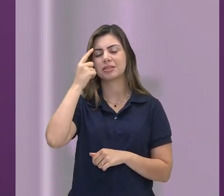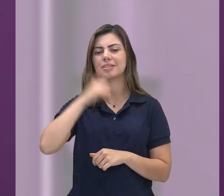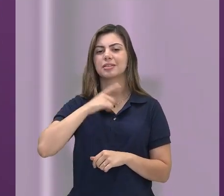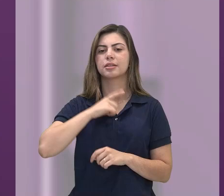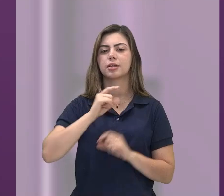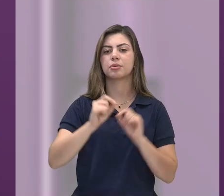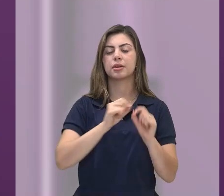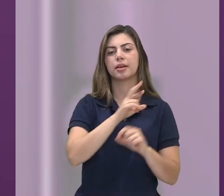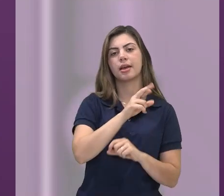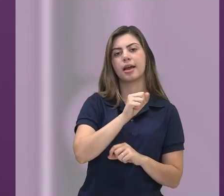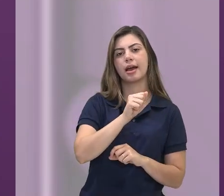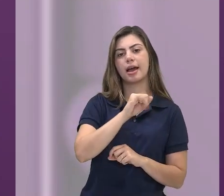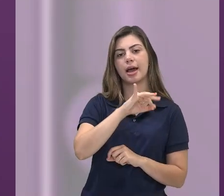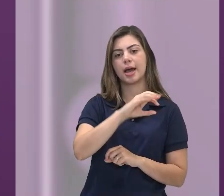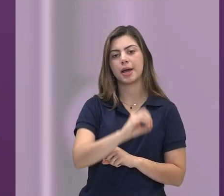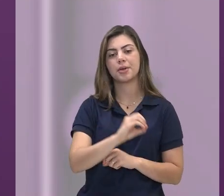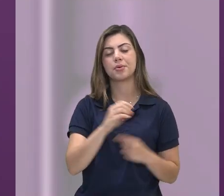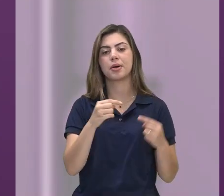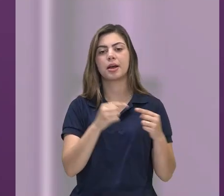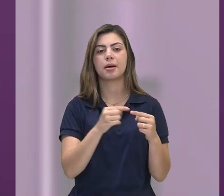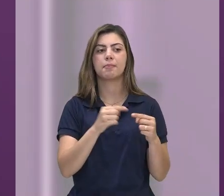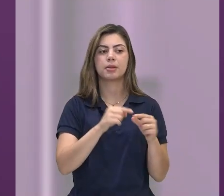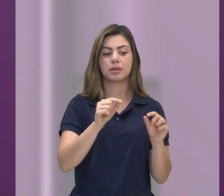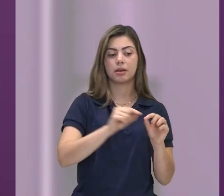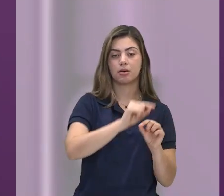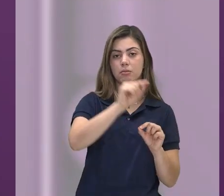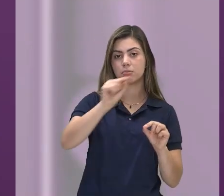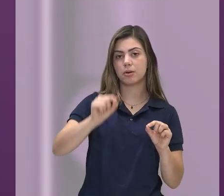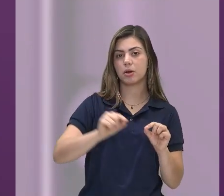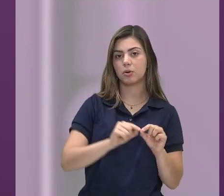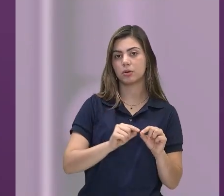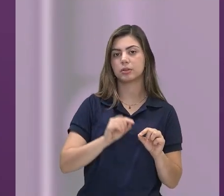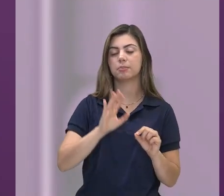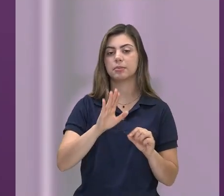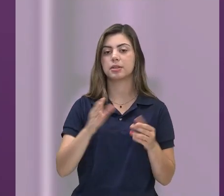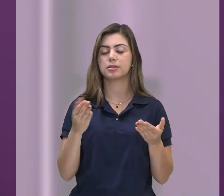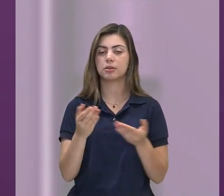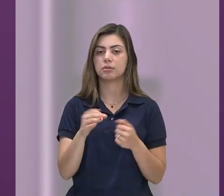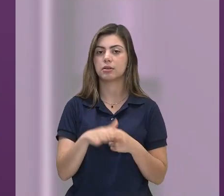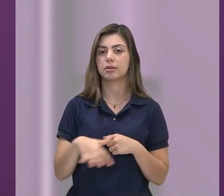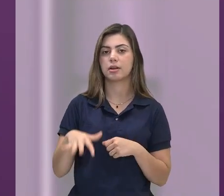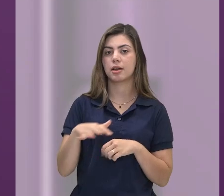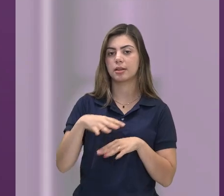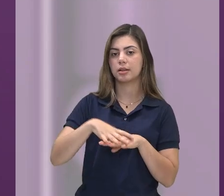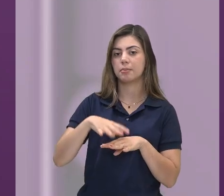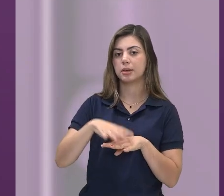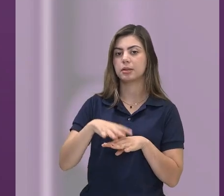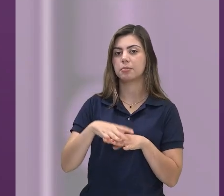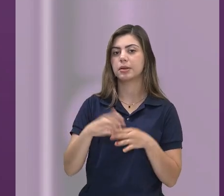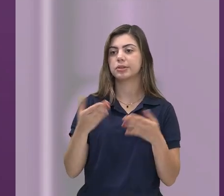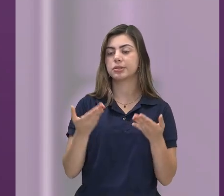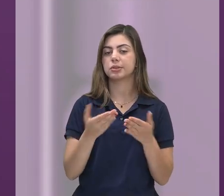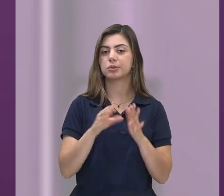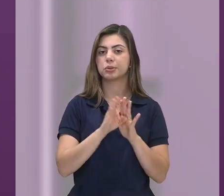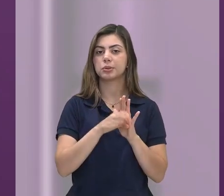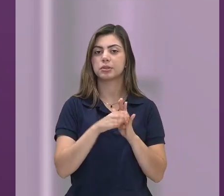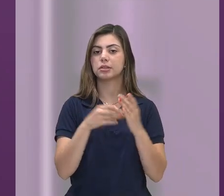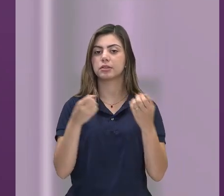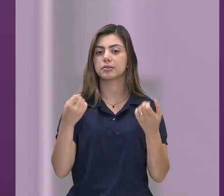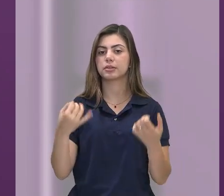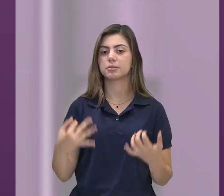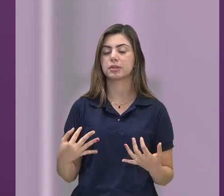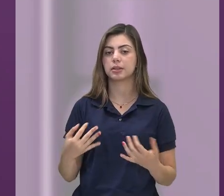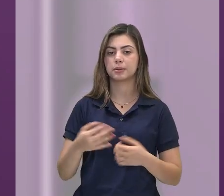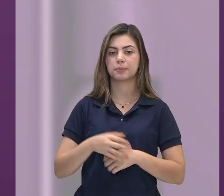tal. Geralmente é o raio associado a uma roda. Então, vamos ver aí, matematicamente, a definição desse elemento na circunferência através